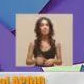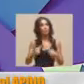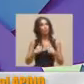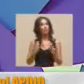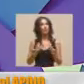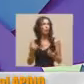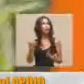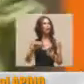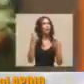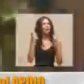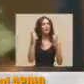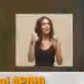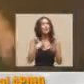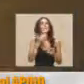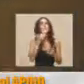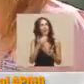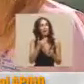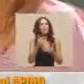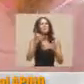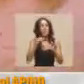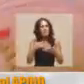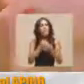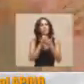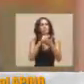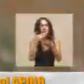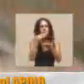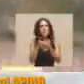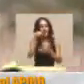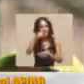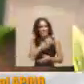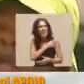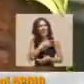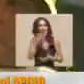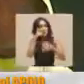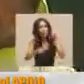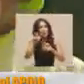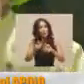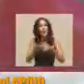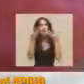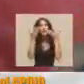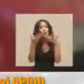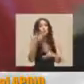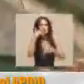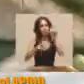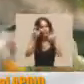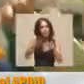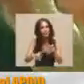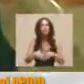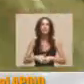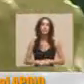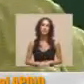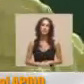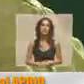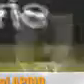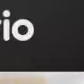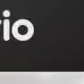a nós mais do que pode ir para também dar-nos apoio esta casa feita de pessoas que dão apoio a